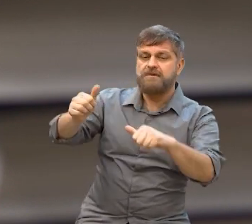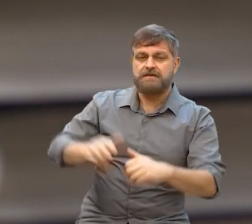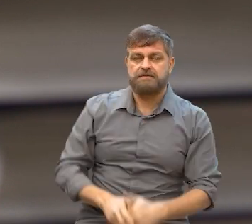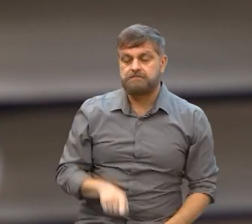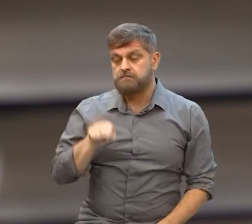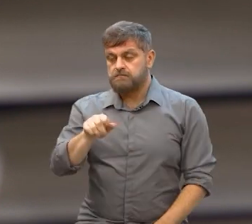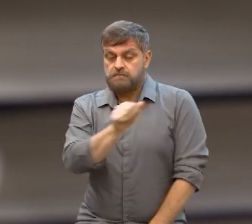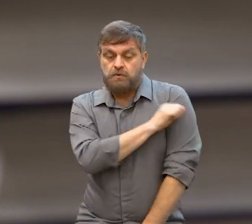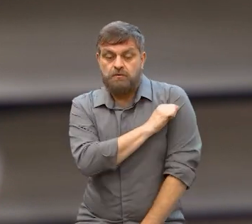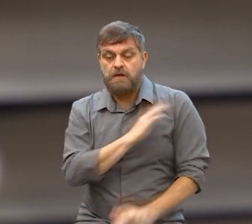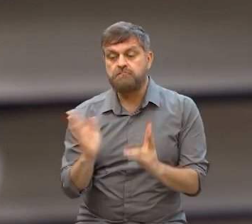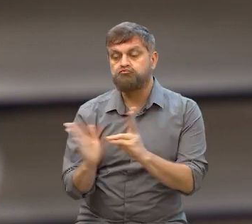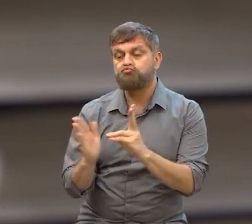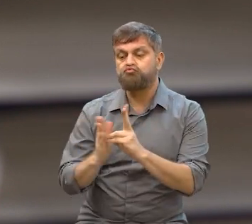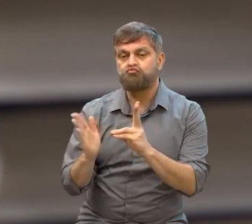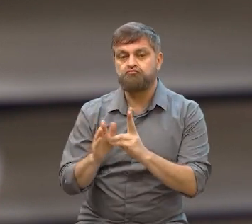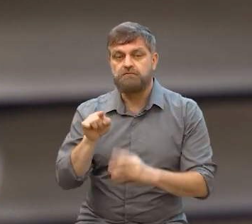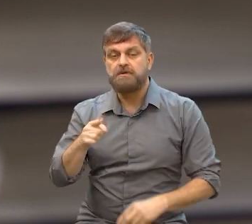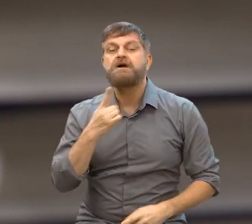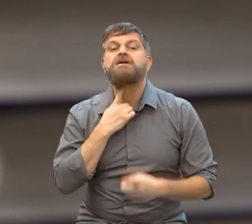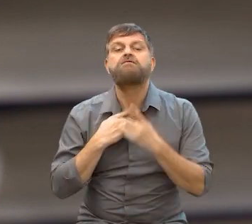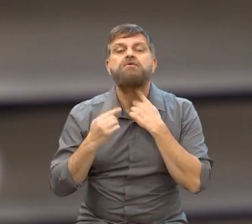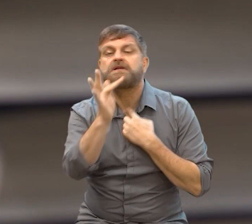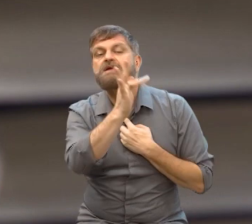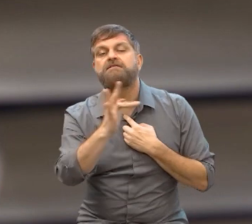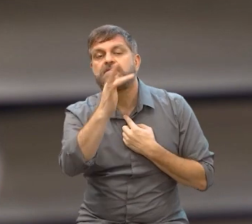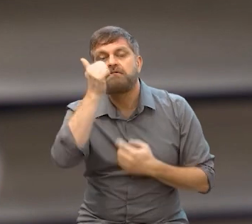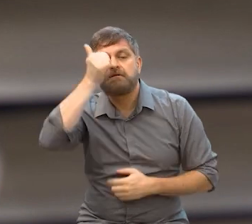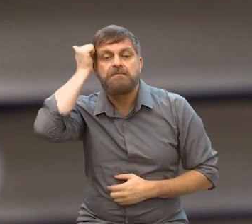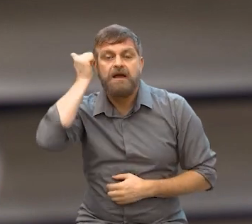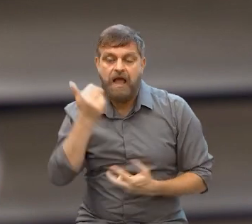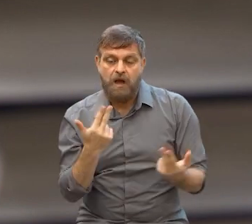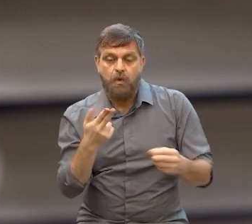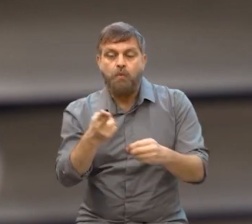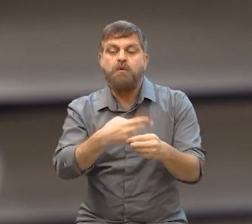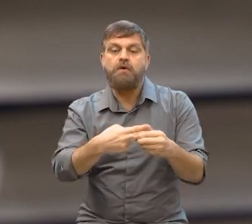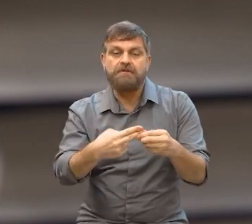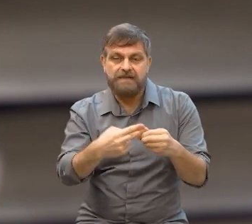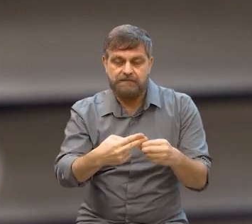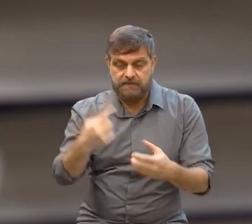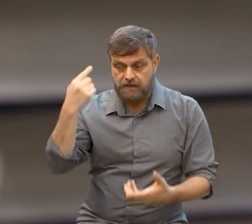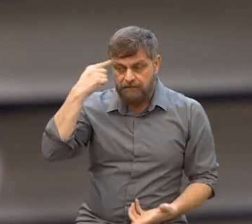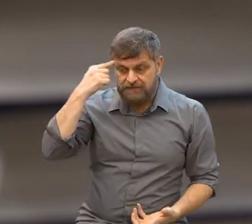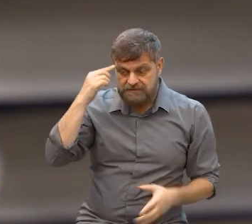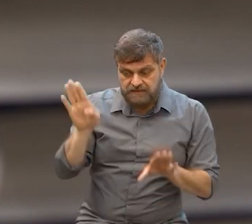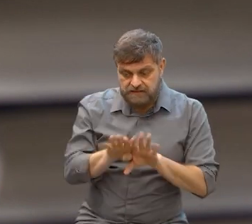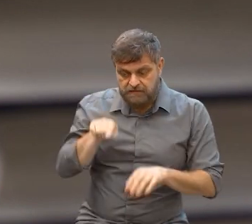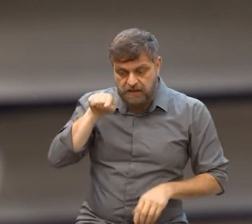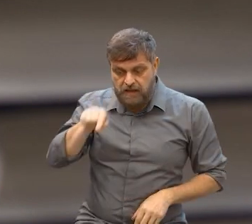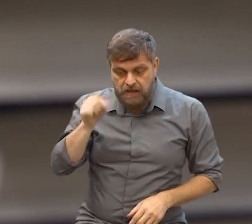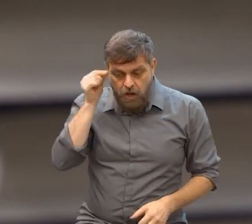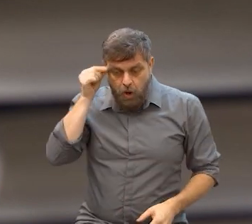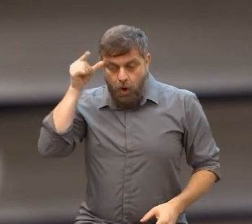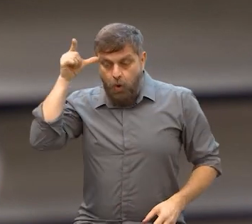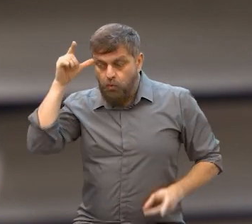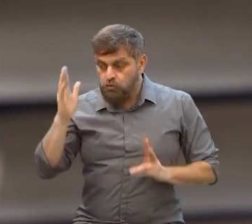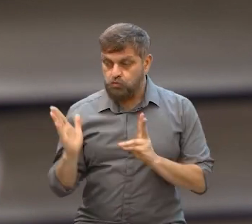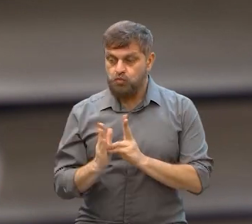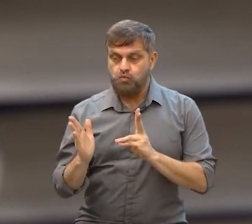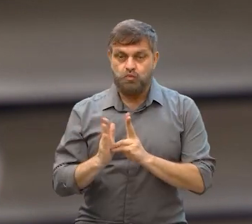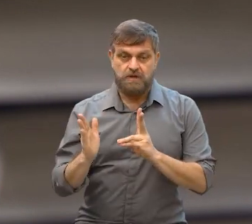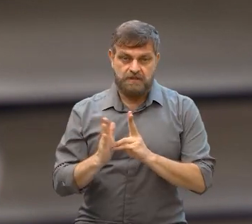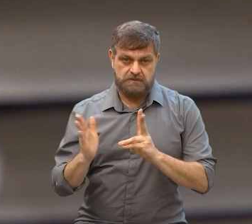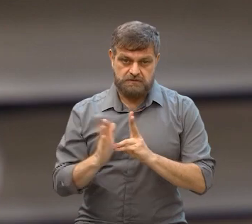um estudante indígena que quer entrar numa universidade, por exemplo, como a Unicamp, né? Tem que pensar na questão, o que ele traz, né? De uma cultura